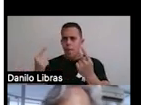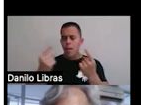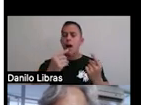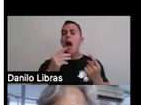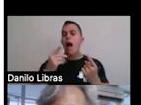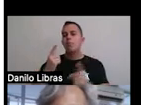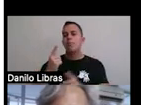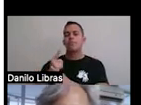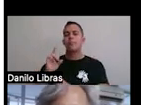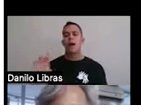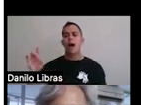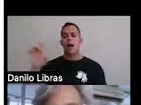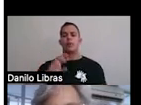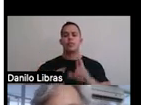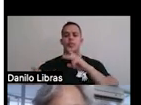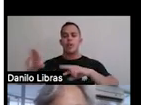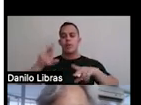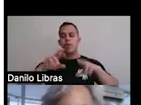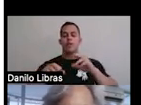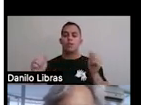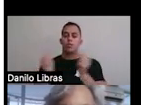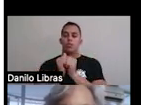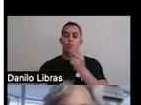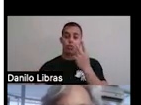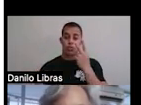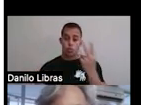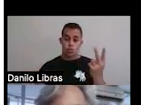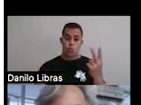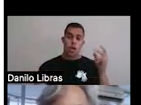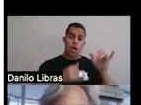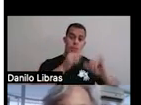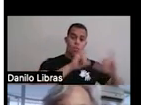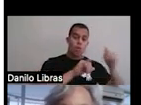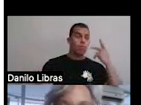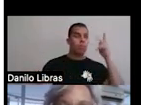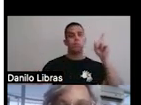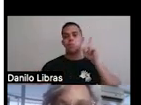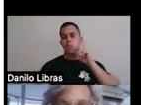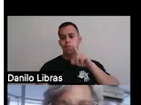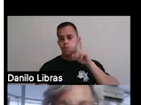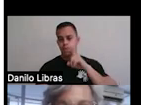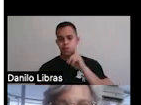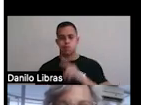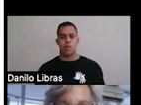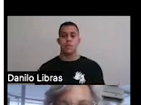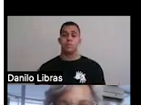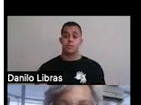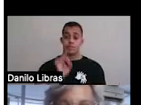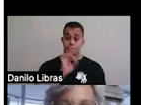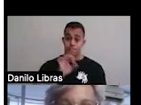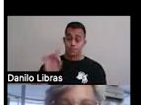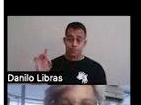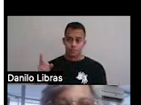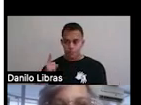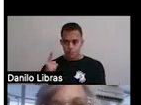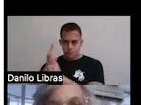diferente, junto com uns 2 laboratórios dos Estados Unidos. Uhum. Então, cada laboratório sequenciou um